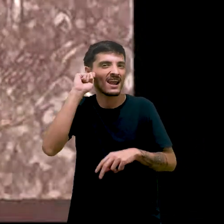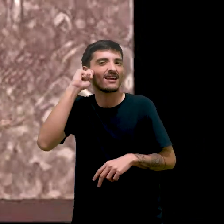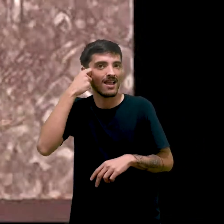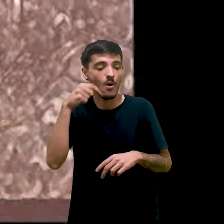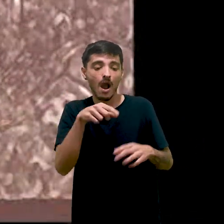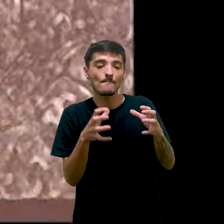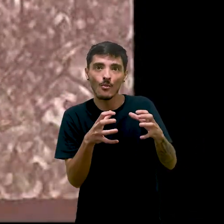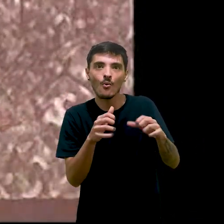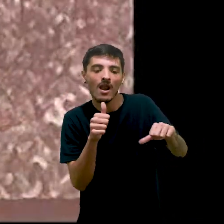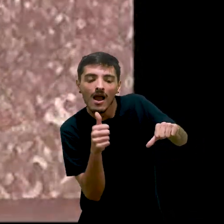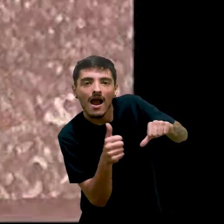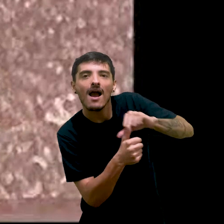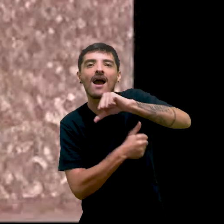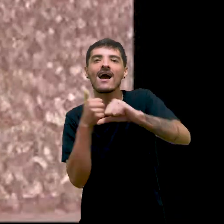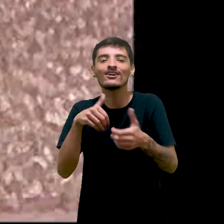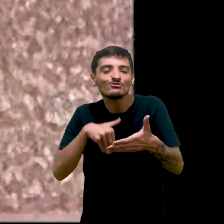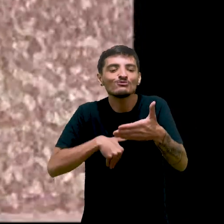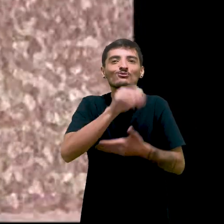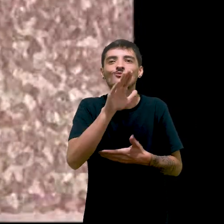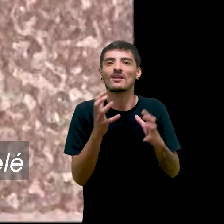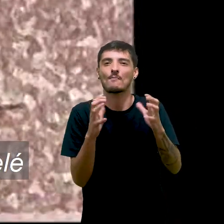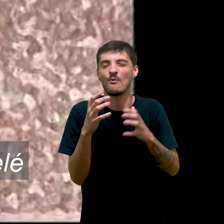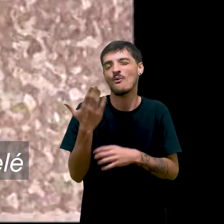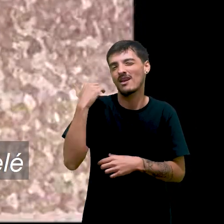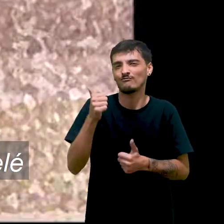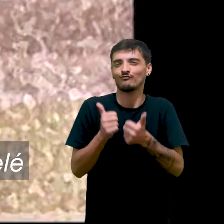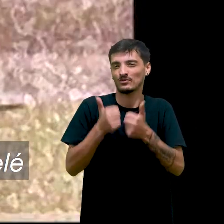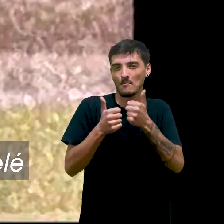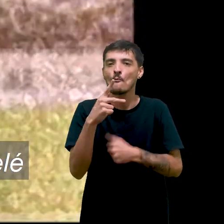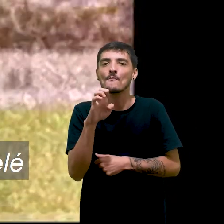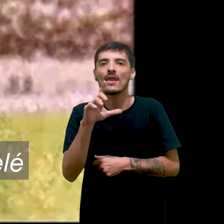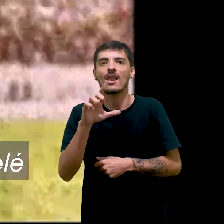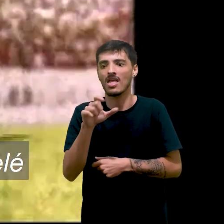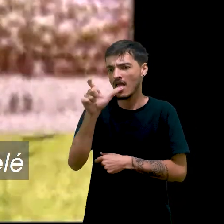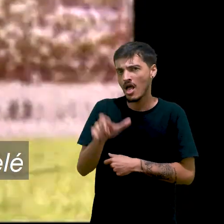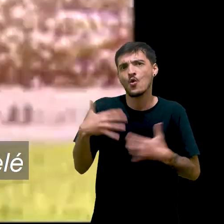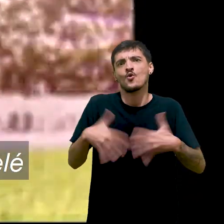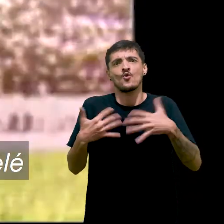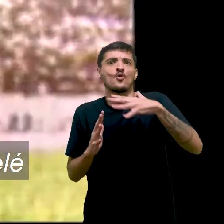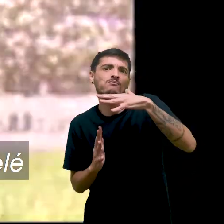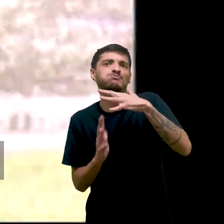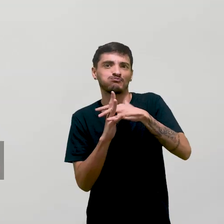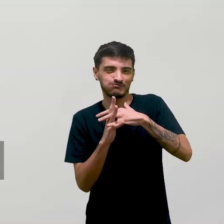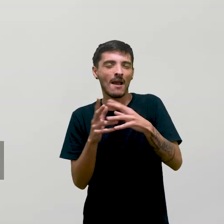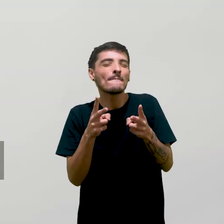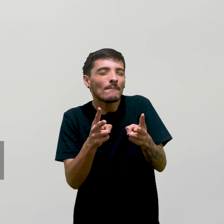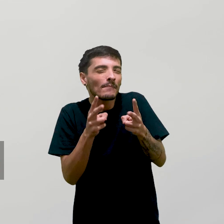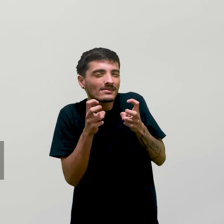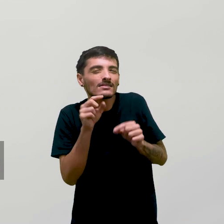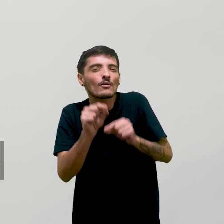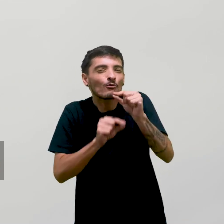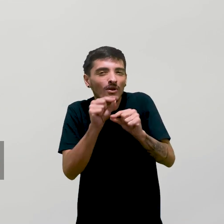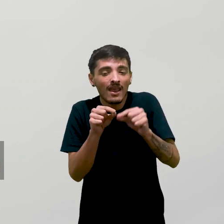essa bola que há séculos atrás aprisionava uma pessoa negra, hoje se transforma na jogada do Pelé fazendo uma bicicleta, uma das